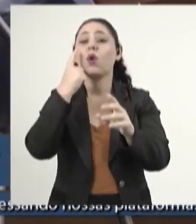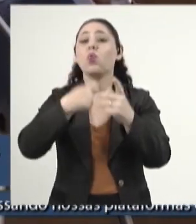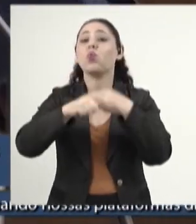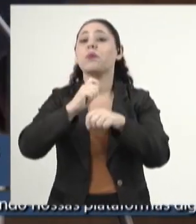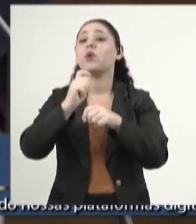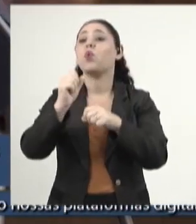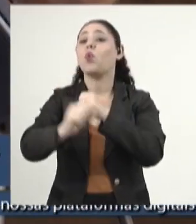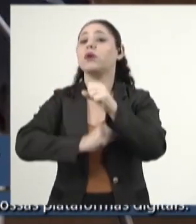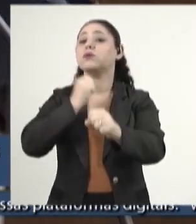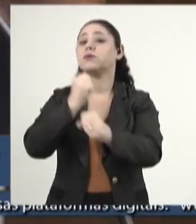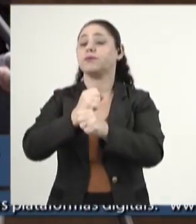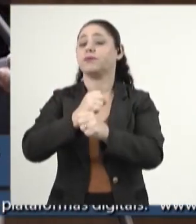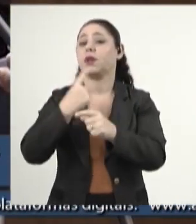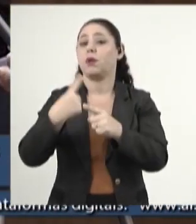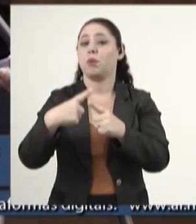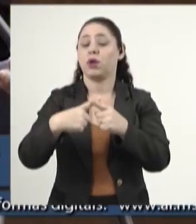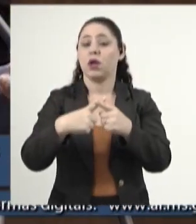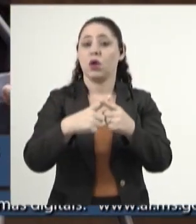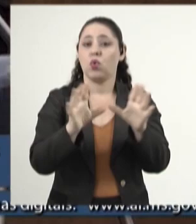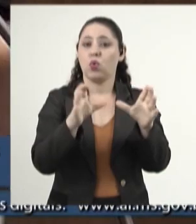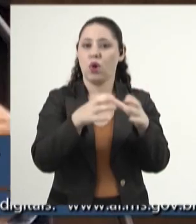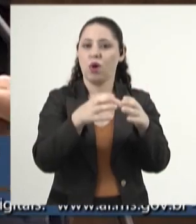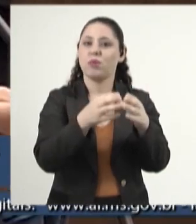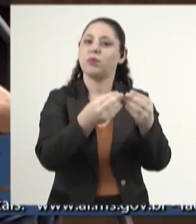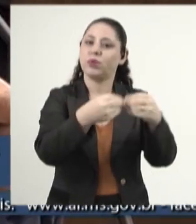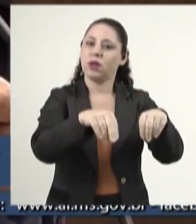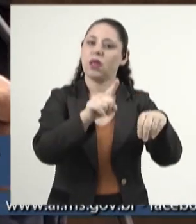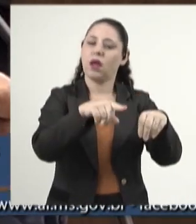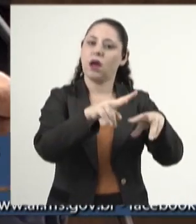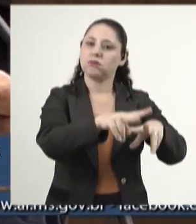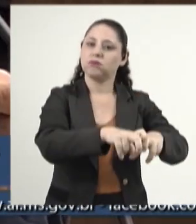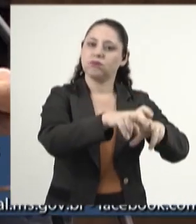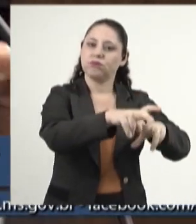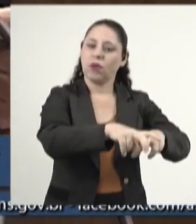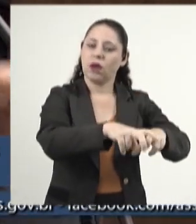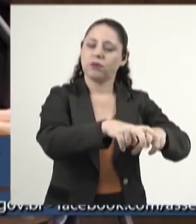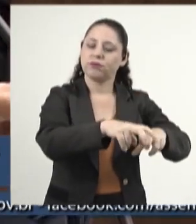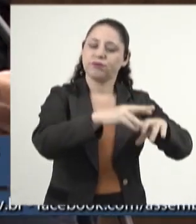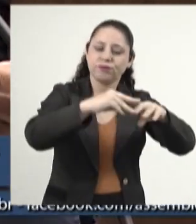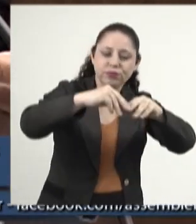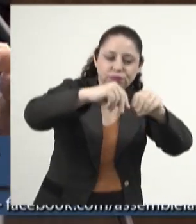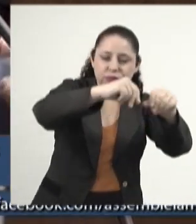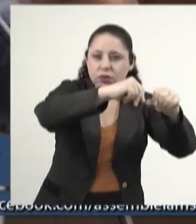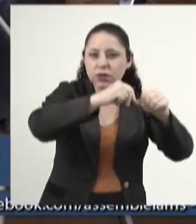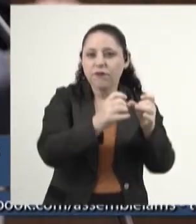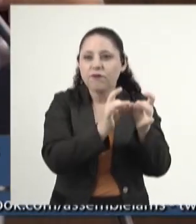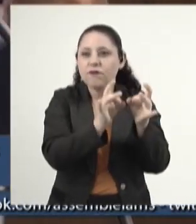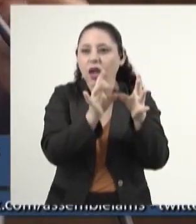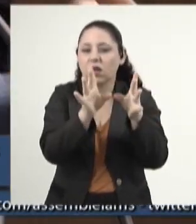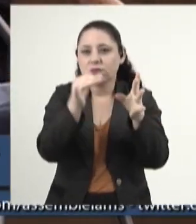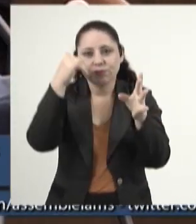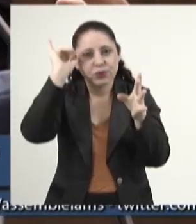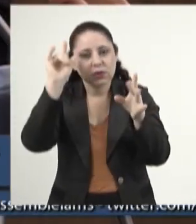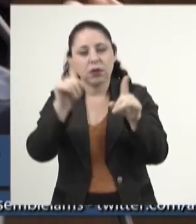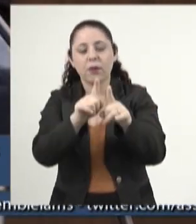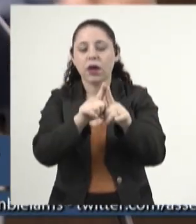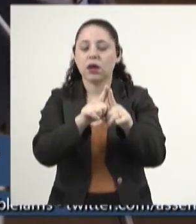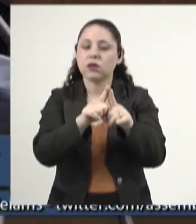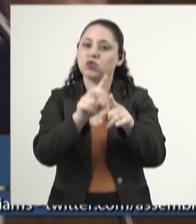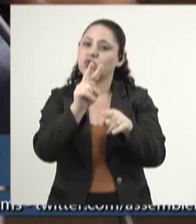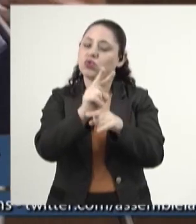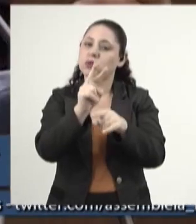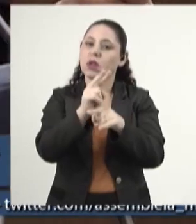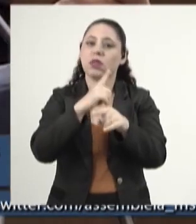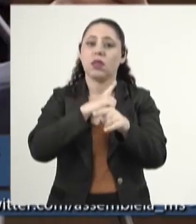vem, porque o setor prejudicado é o setor do agronegócio que sustenta esse país. E nós ainda vivemos